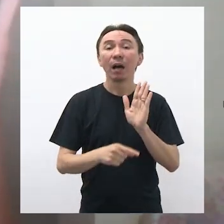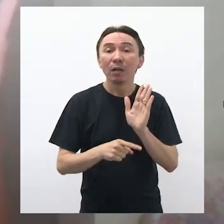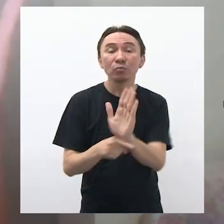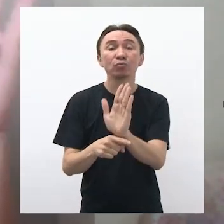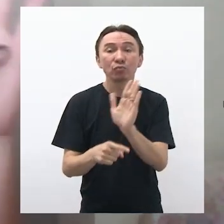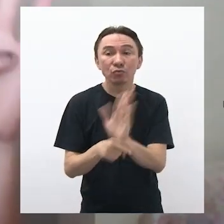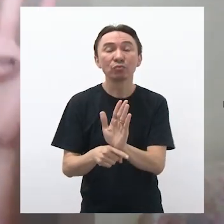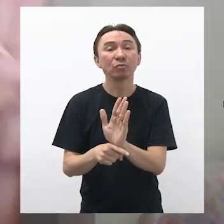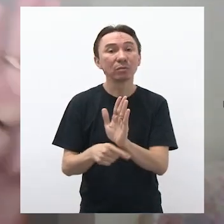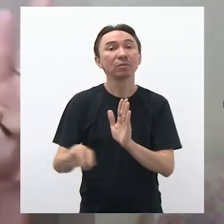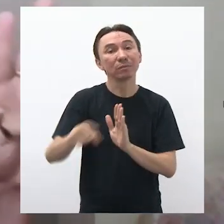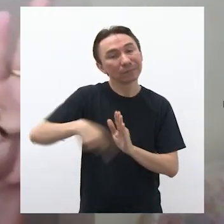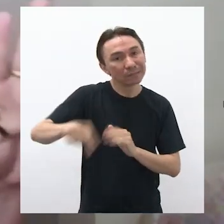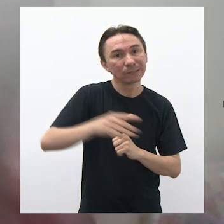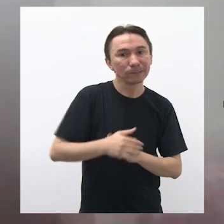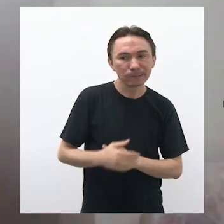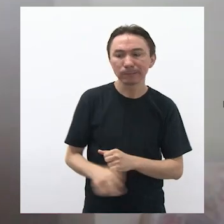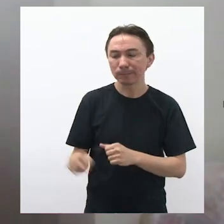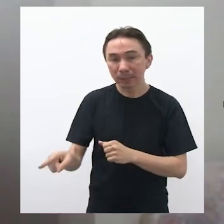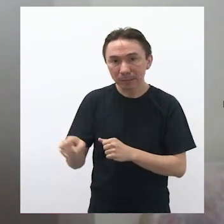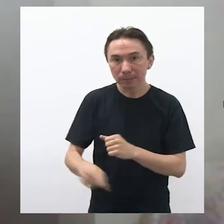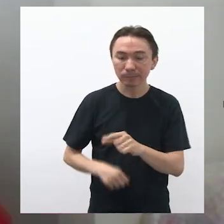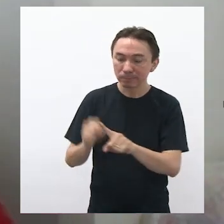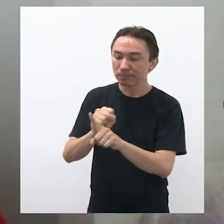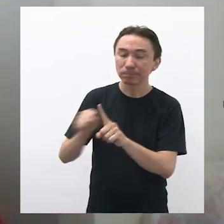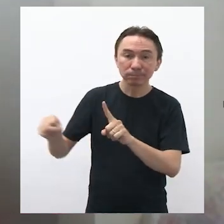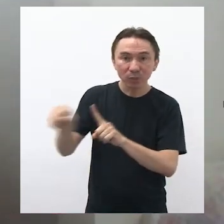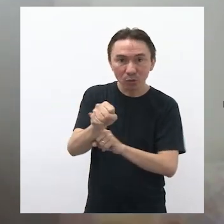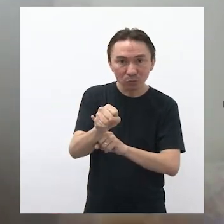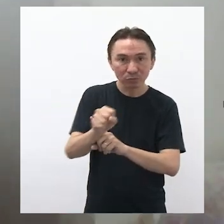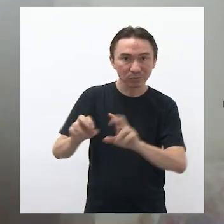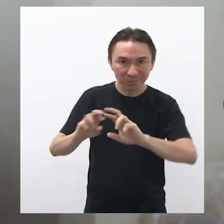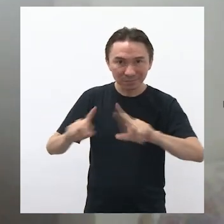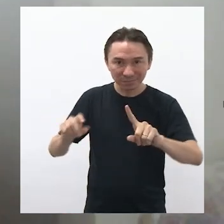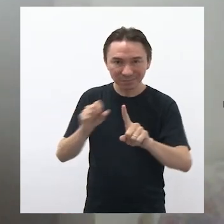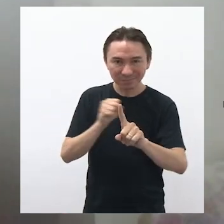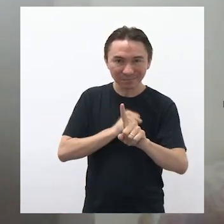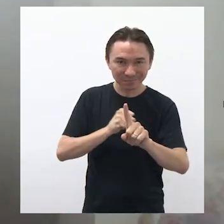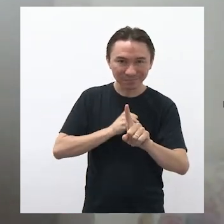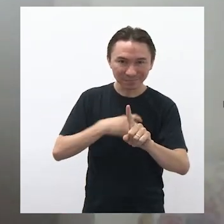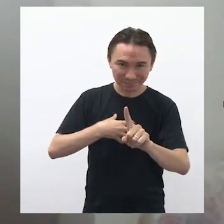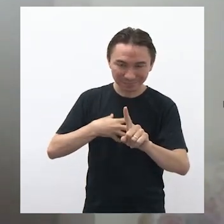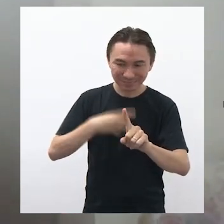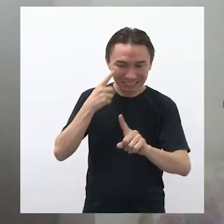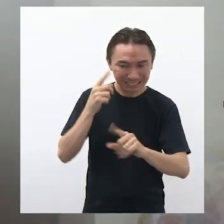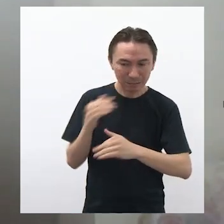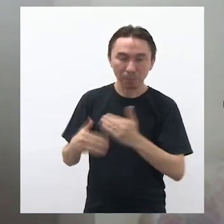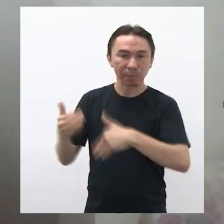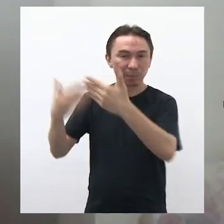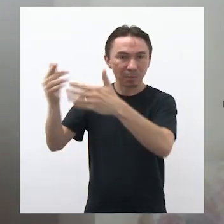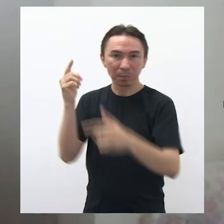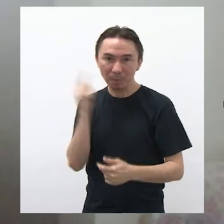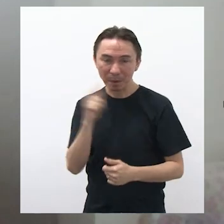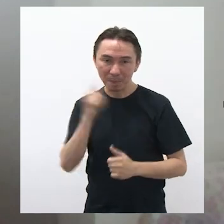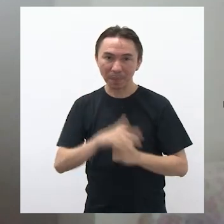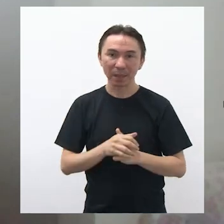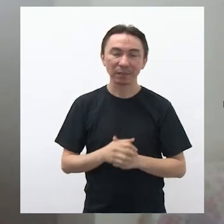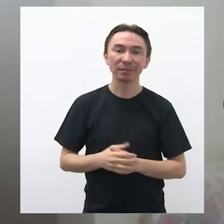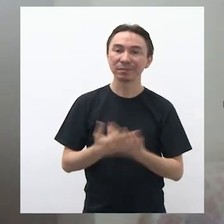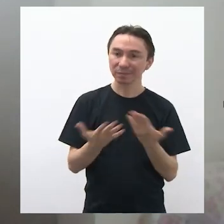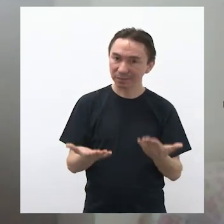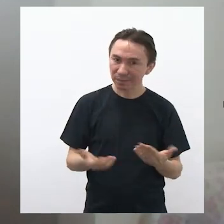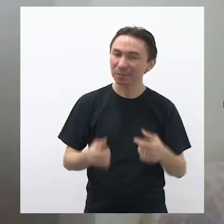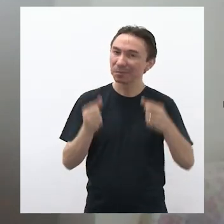tenha a intencionalidade no desenvolvimento socioemocional. A gente já falou várias vezes sobre elas, que é o